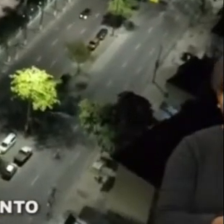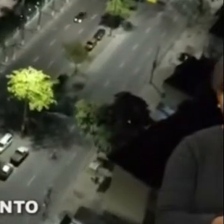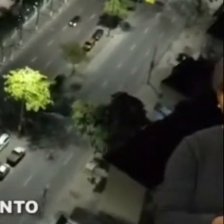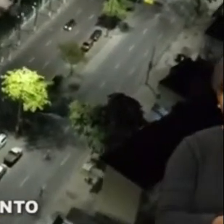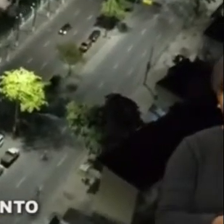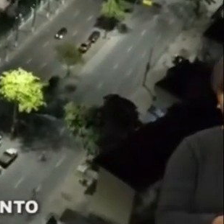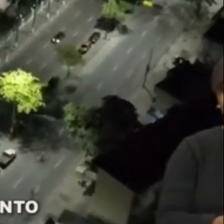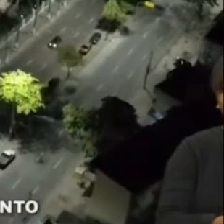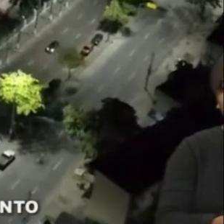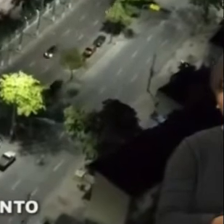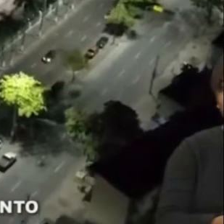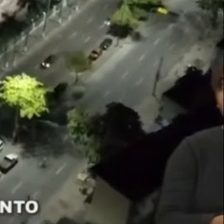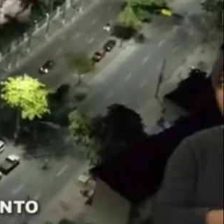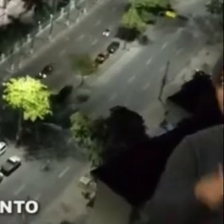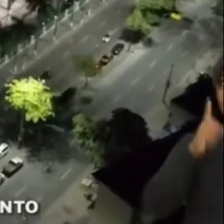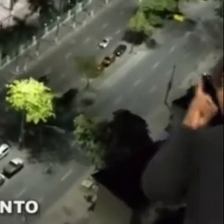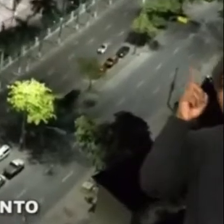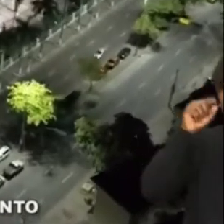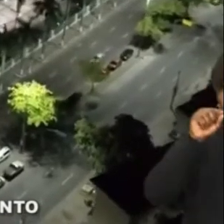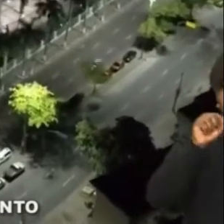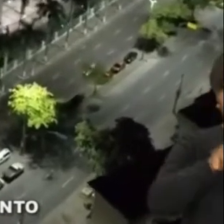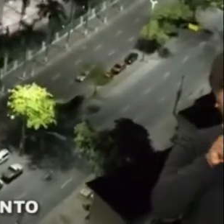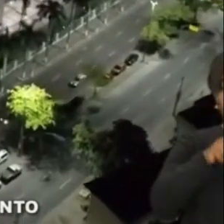Ele traz na tua mente